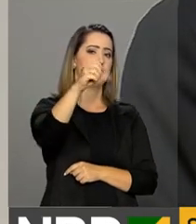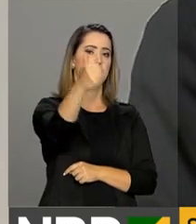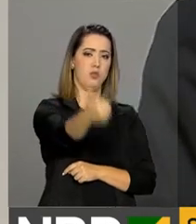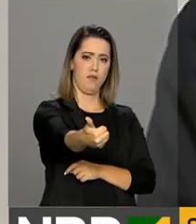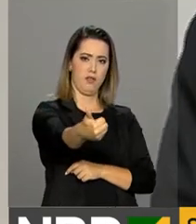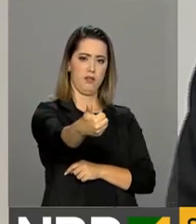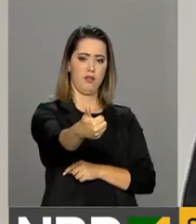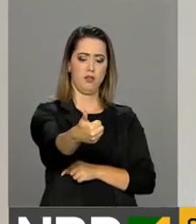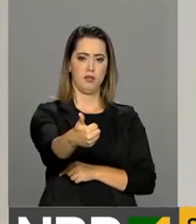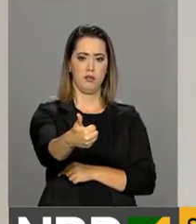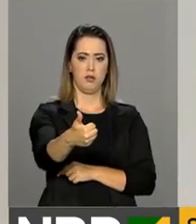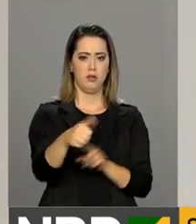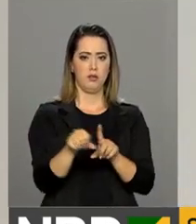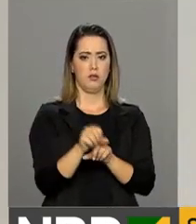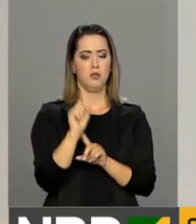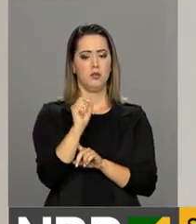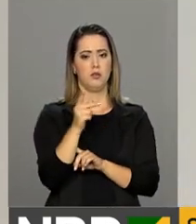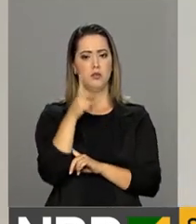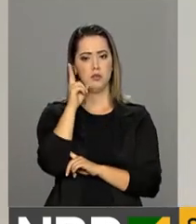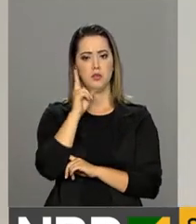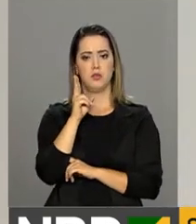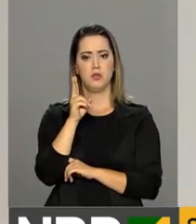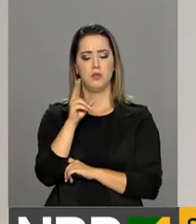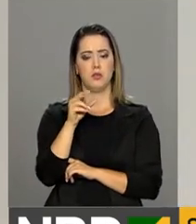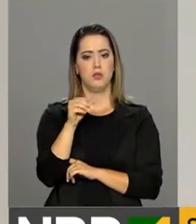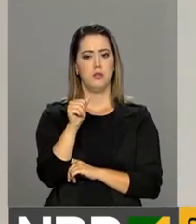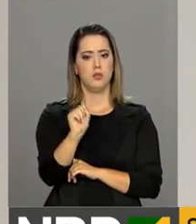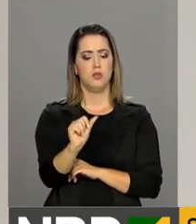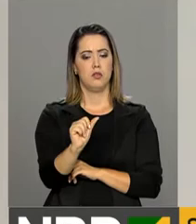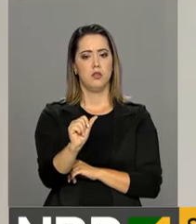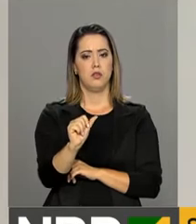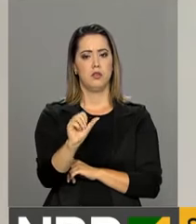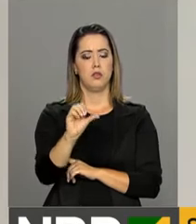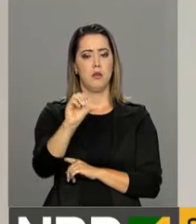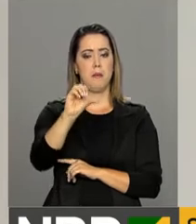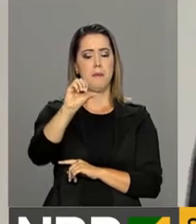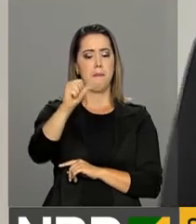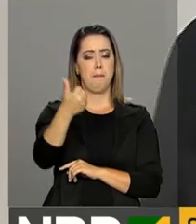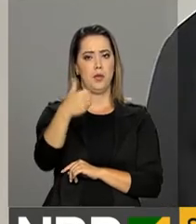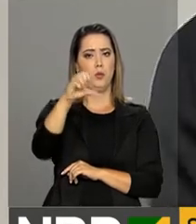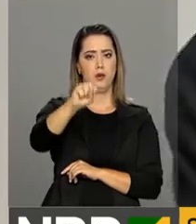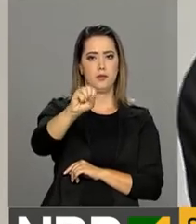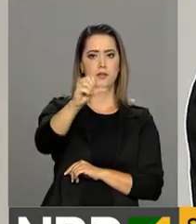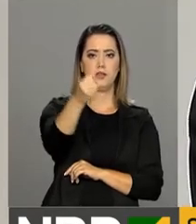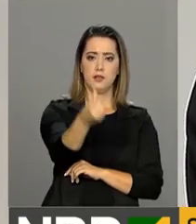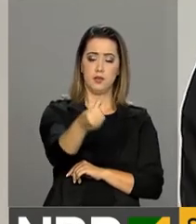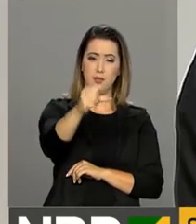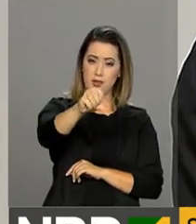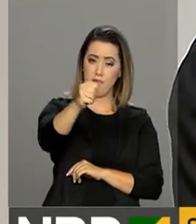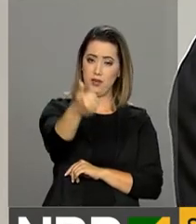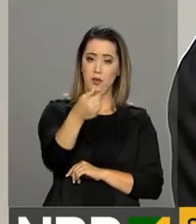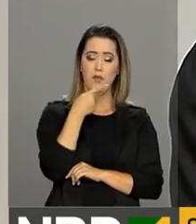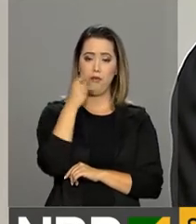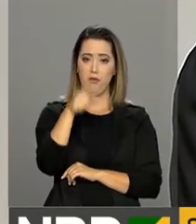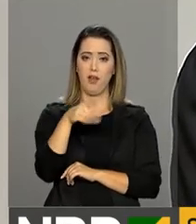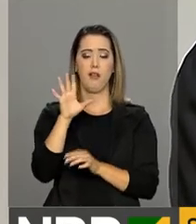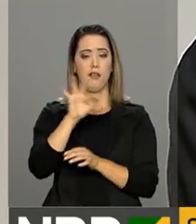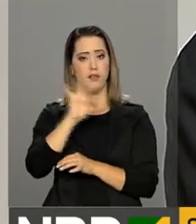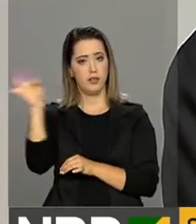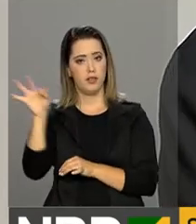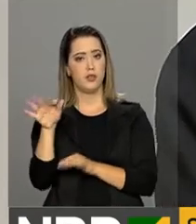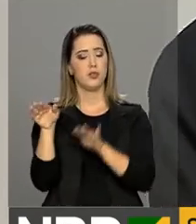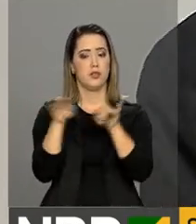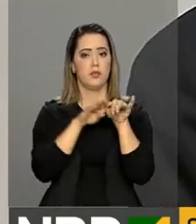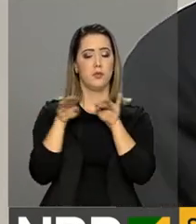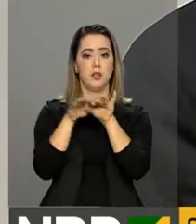é interessante e 41 dos seus dizeres ela é ela é federativa é democrática